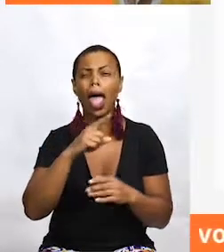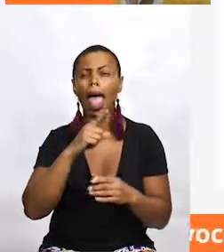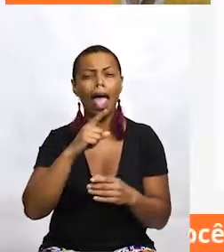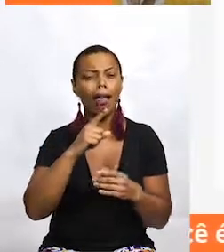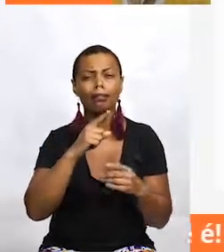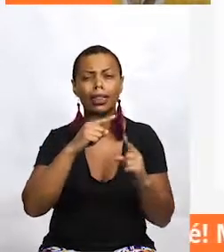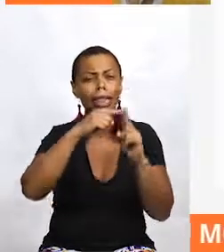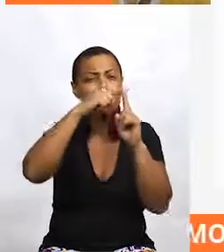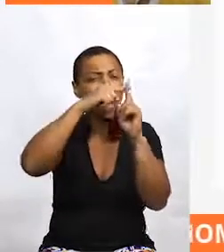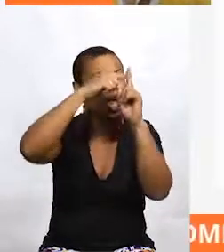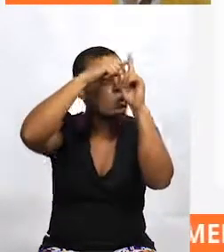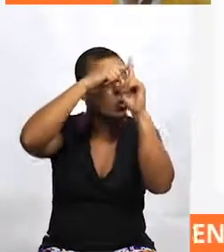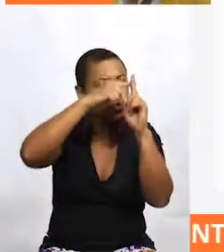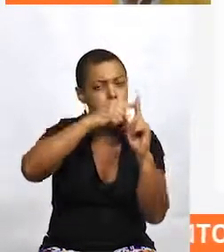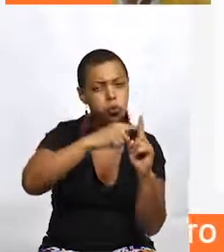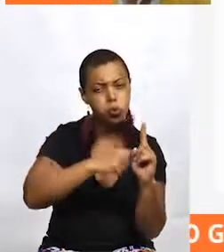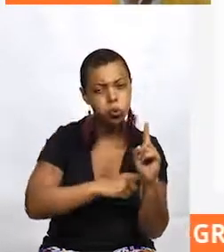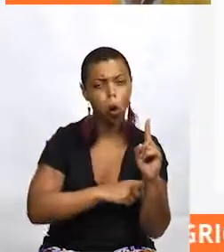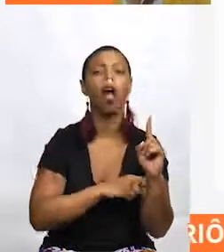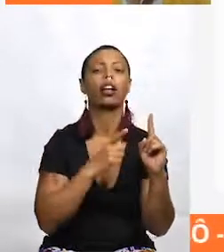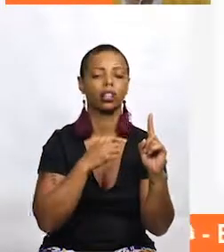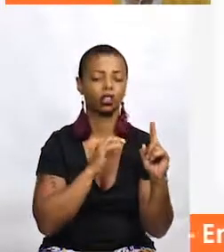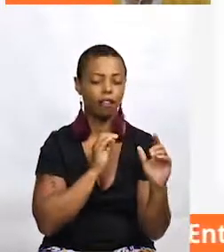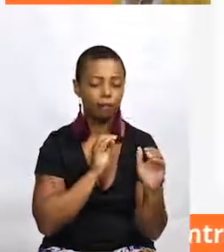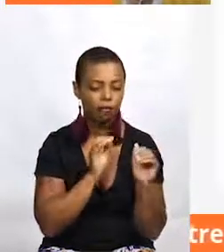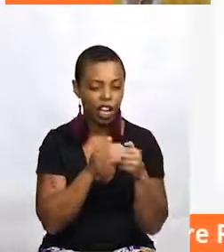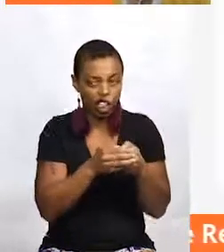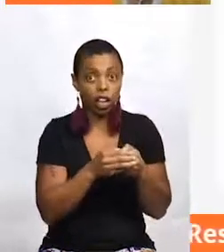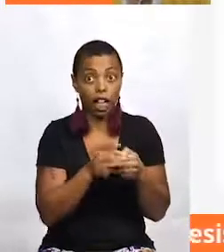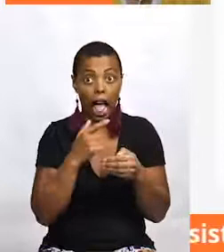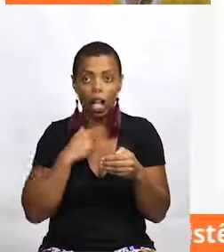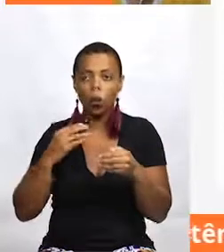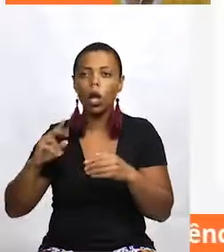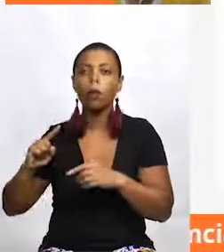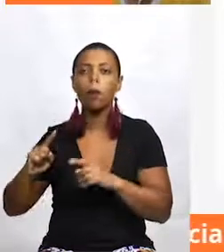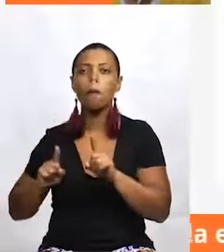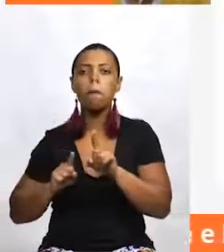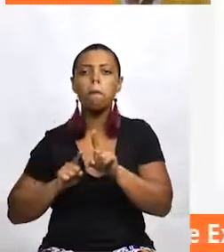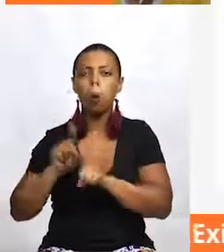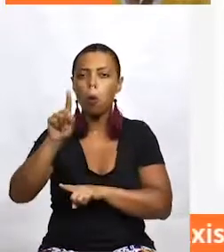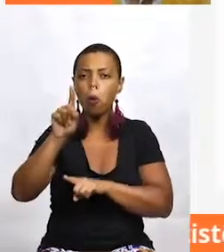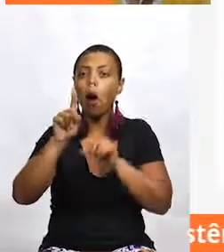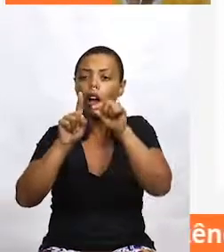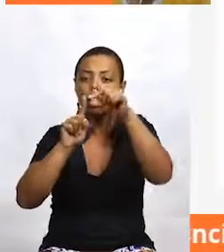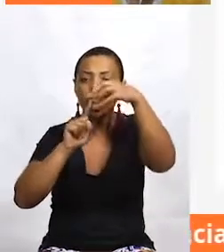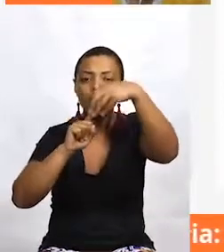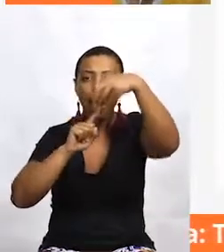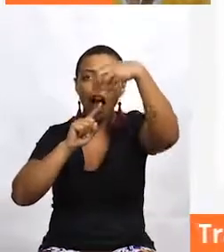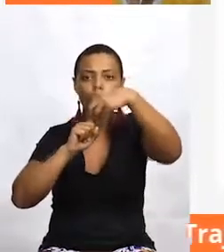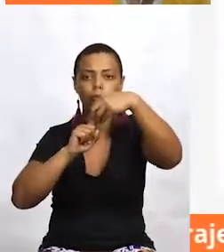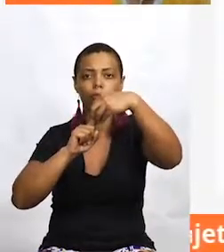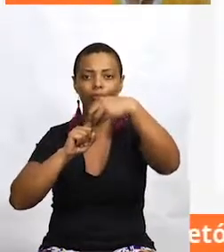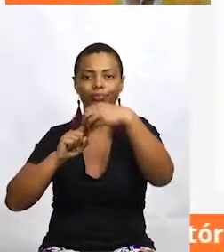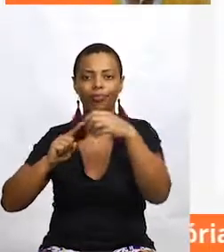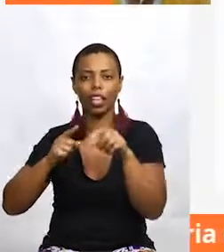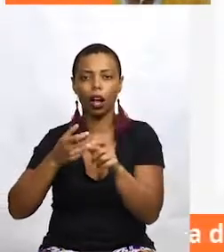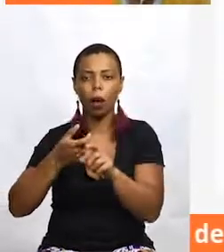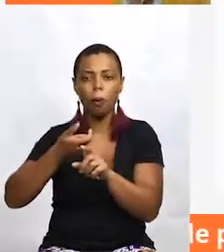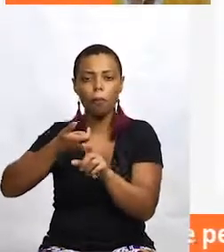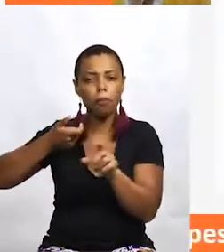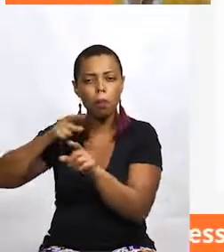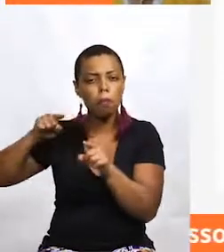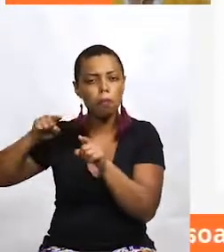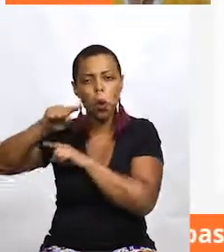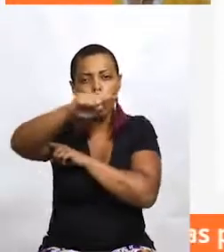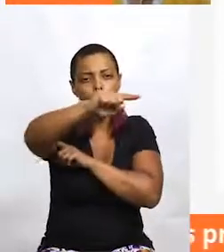ser encapsulados. Eles vão parar na cabeça do míssil. E eles veem, esses sensores de radiação vermelha, veem em